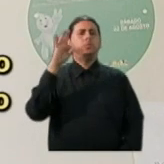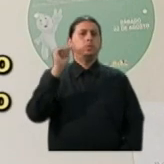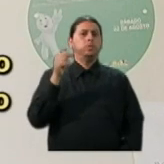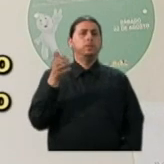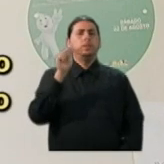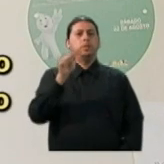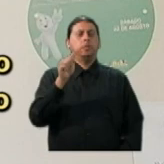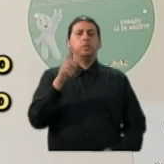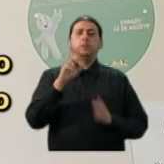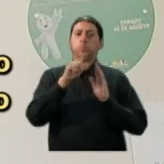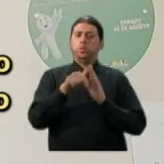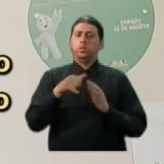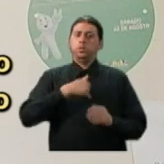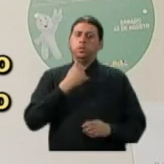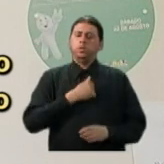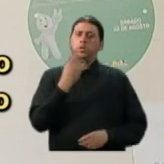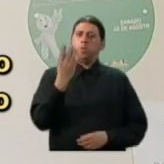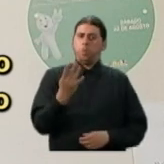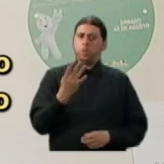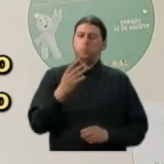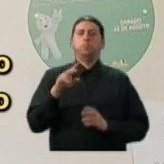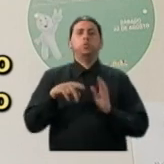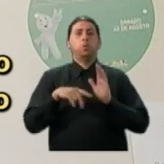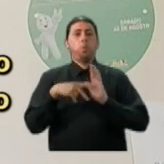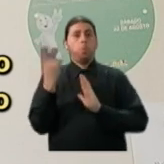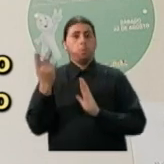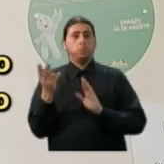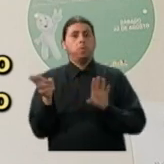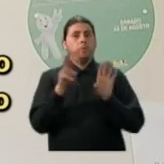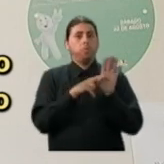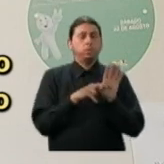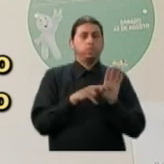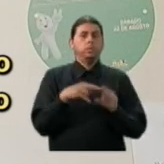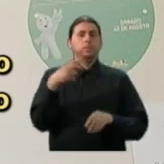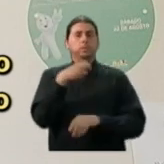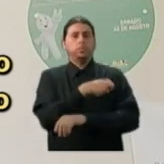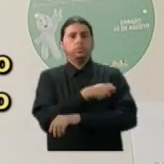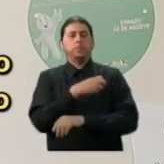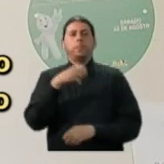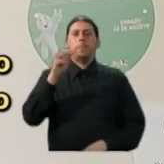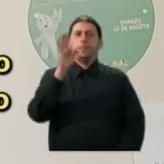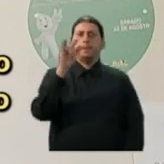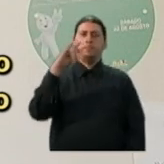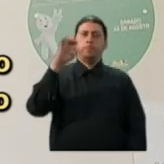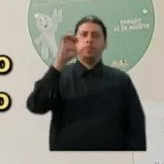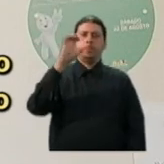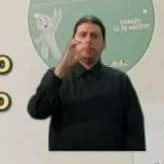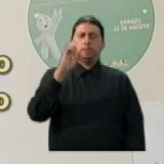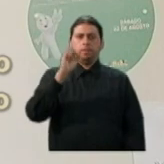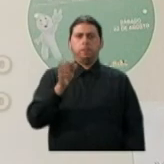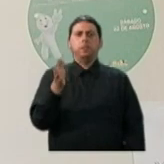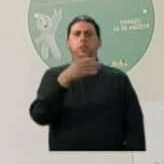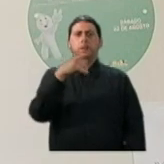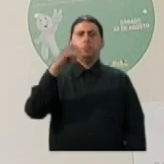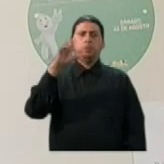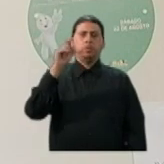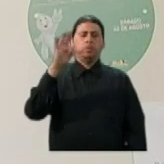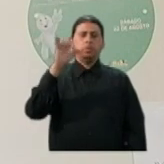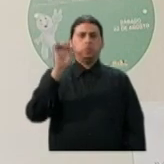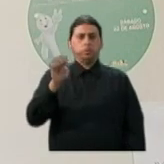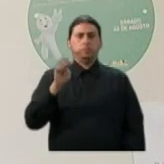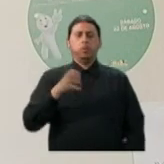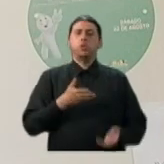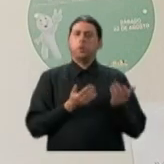a criança ainda precisa fazer o 2º reforço da tríplice bacteriana e da poliomielite. Os